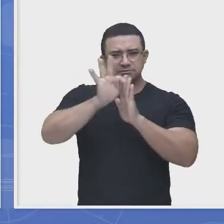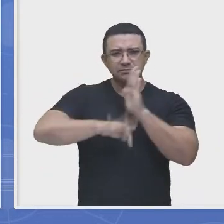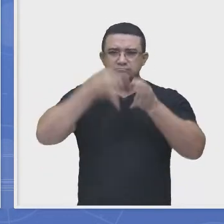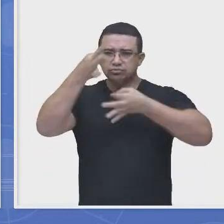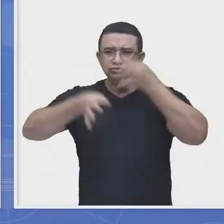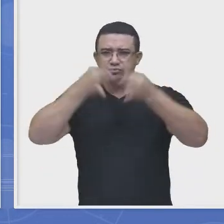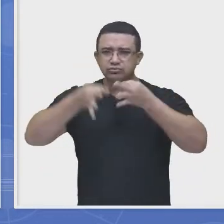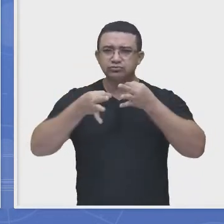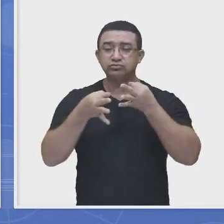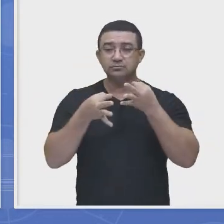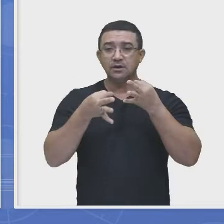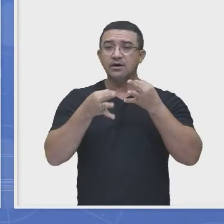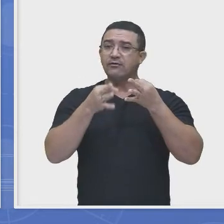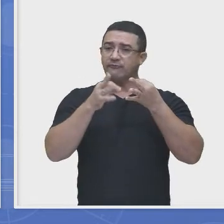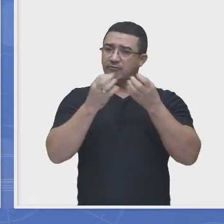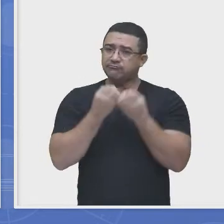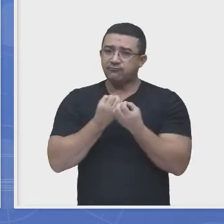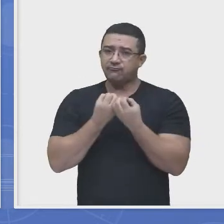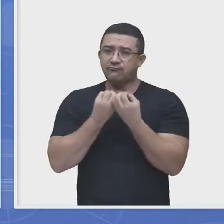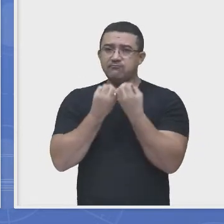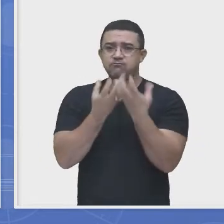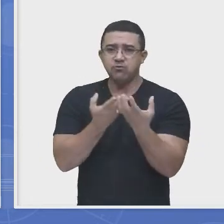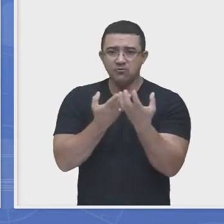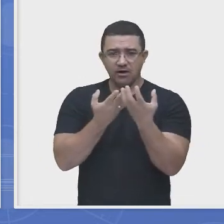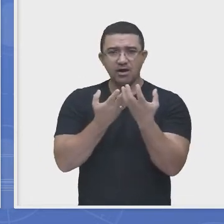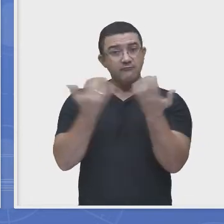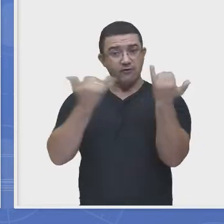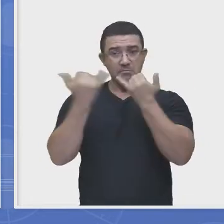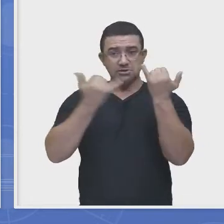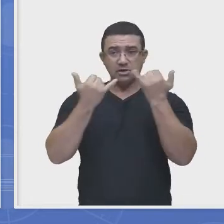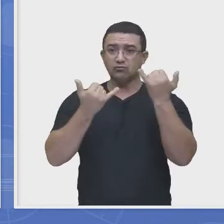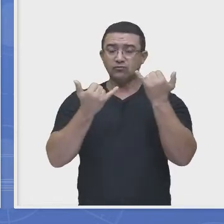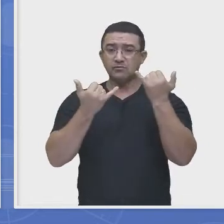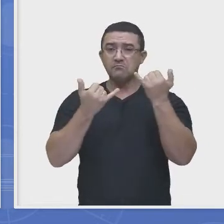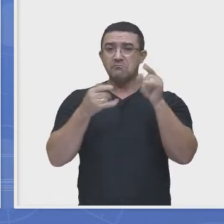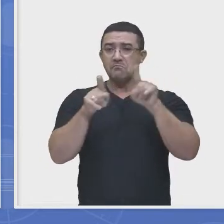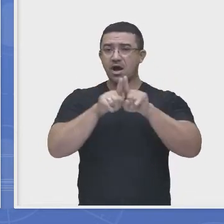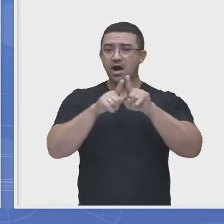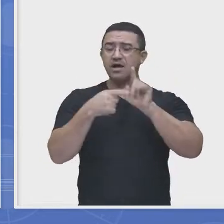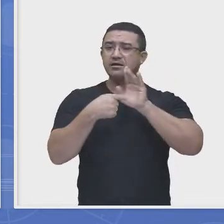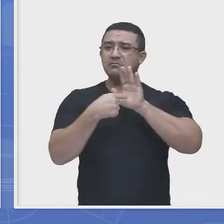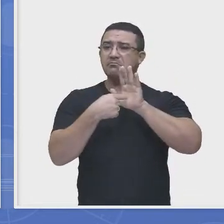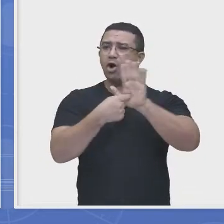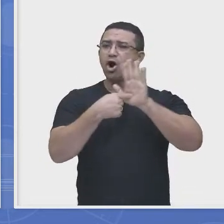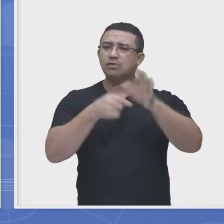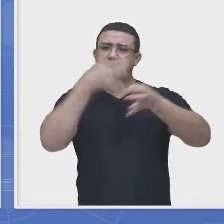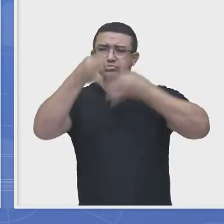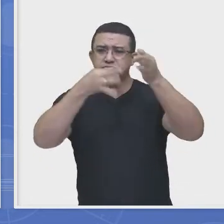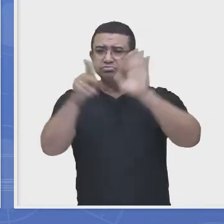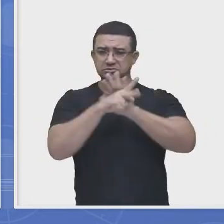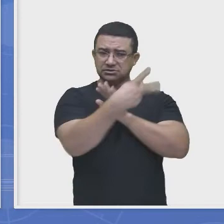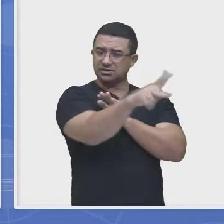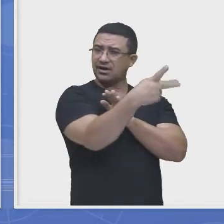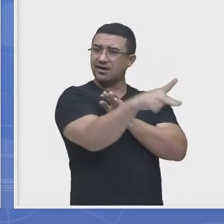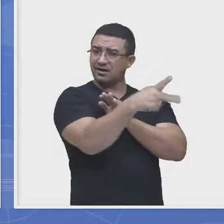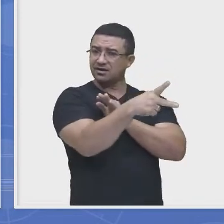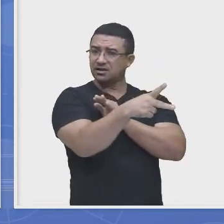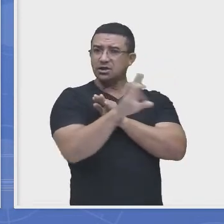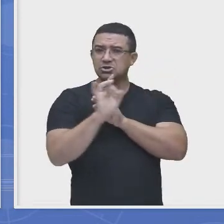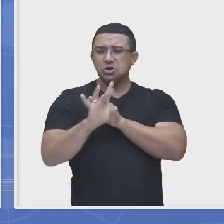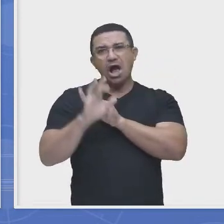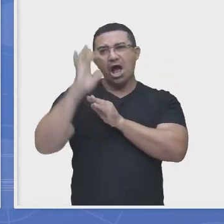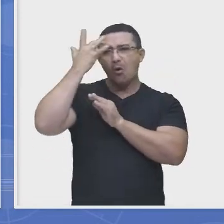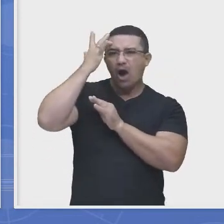gente determinadas informações, ela vai apresentar um ponto de vista e ela não vai apresentar apenas no achismo, ela vai trazer